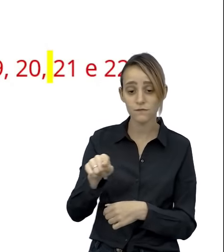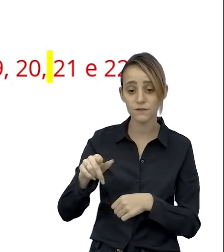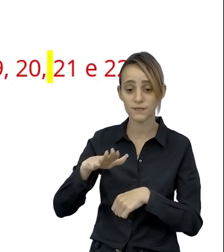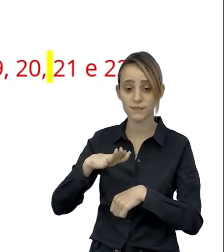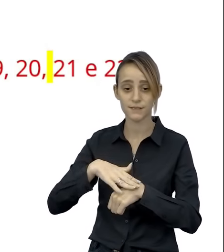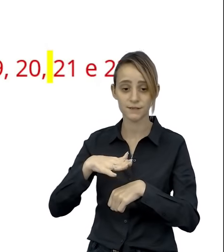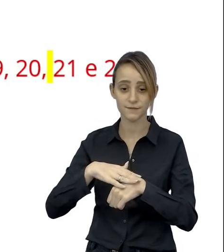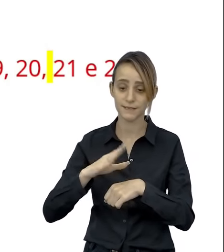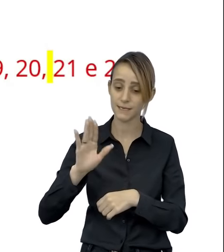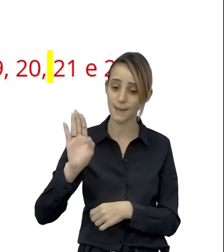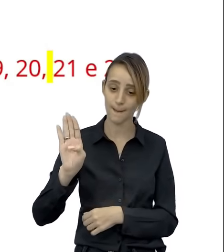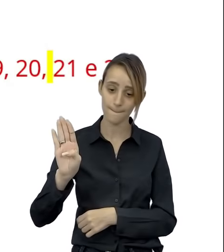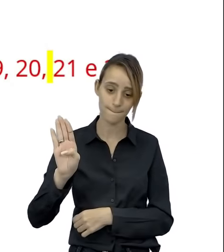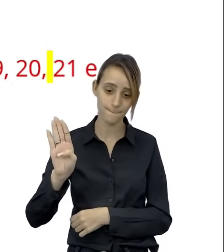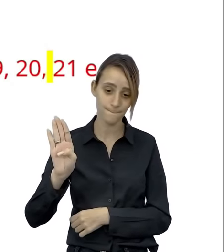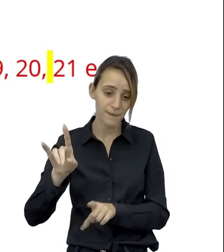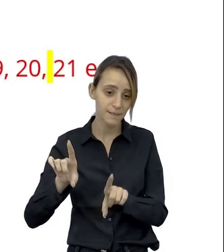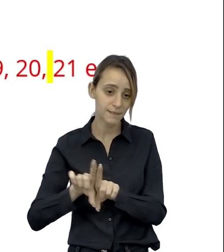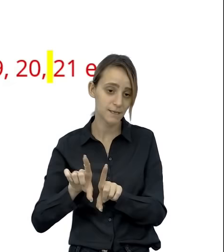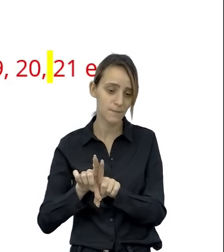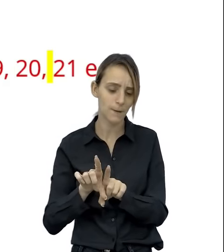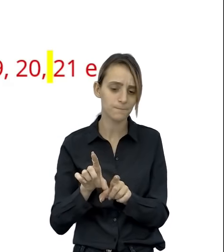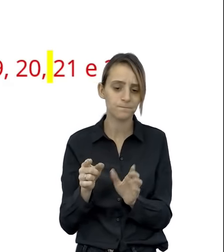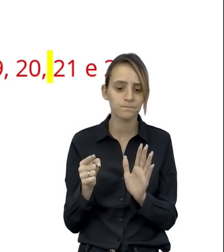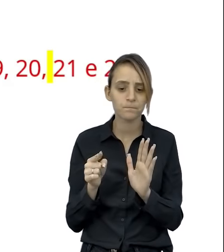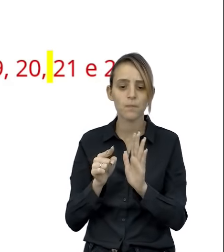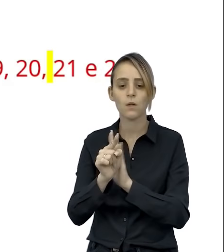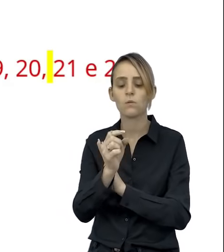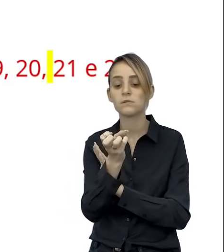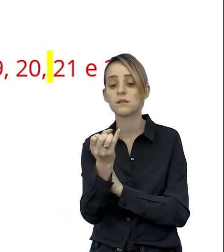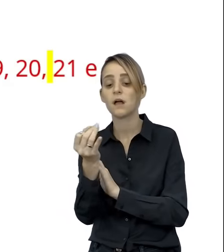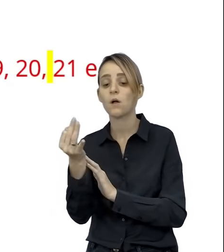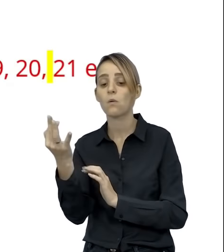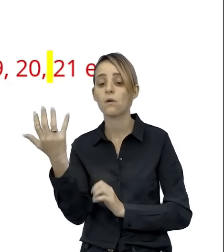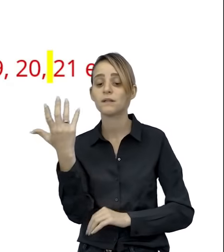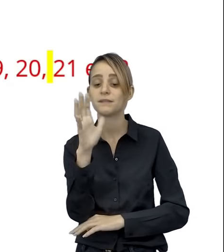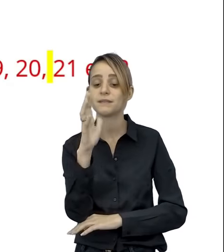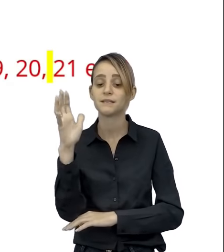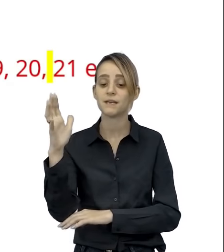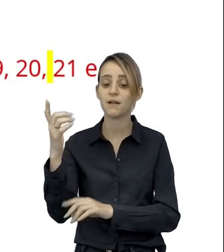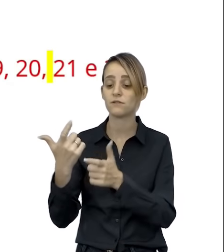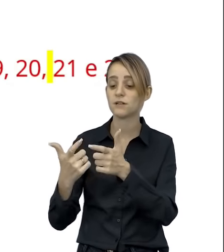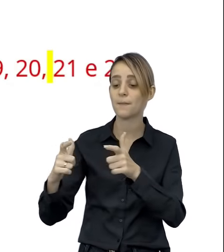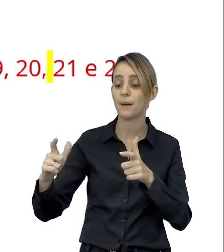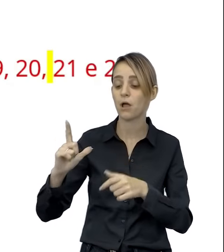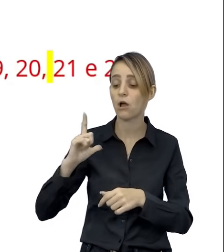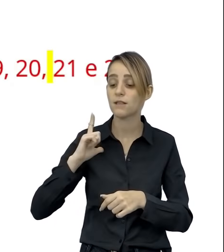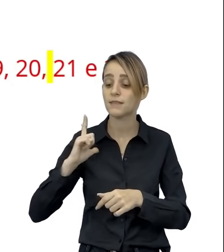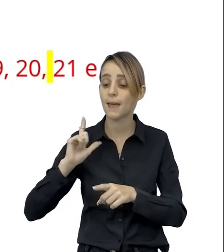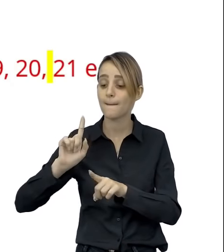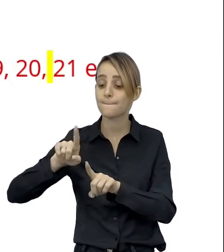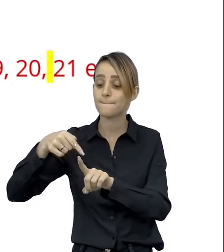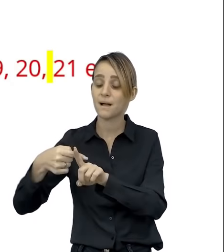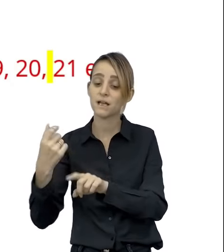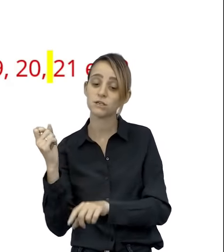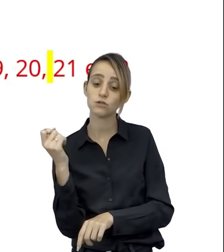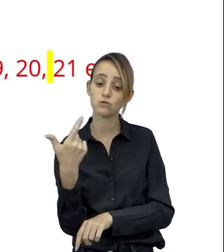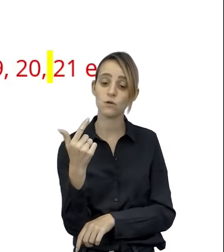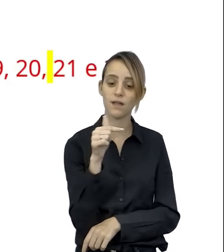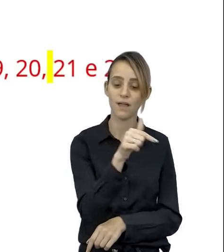ao item B. Quantas árvores a maior coleção tem a mais? São 7